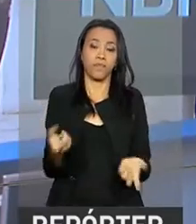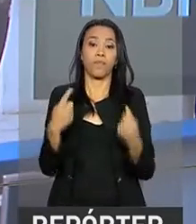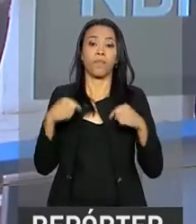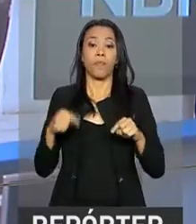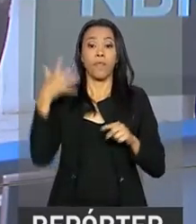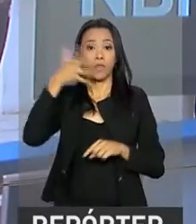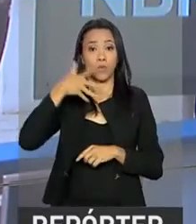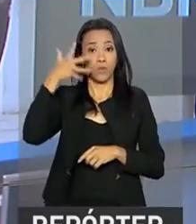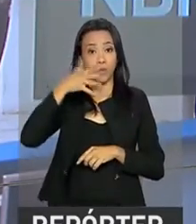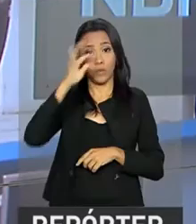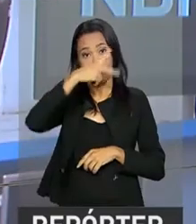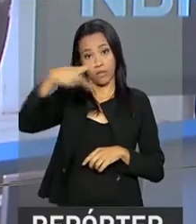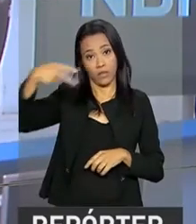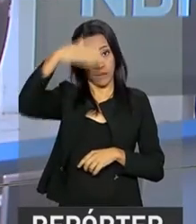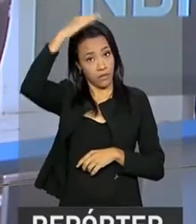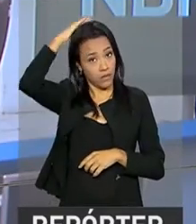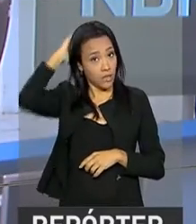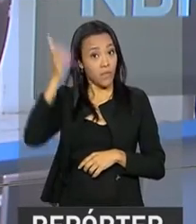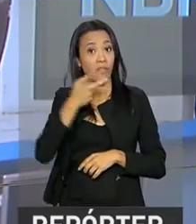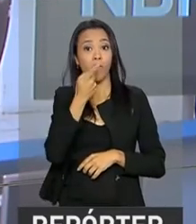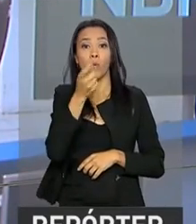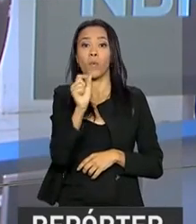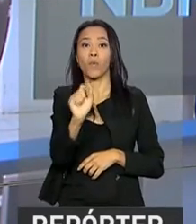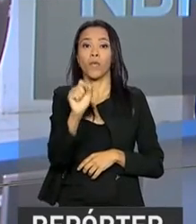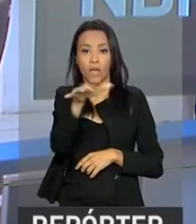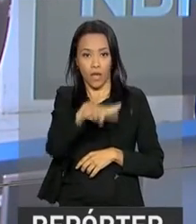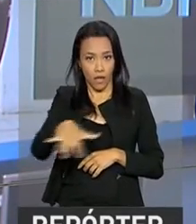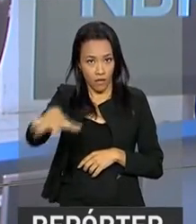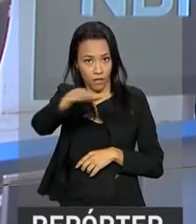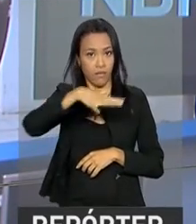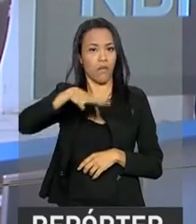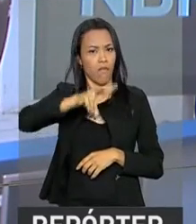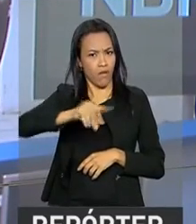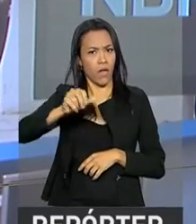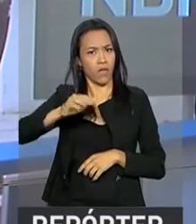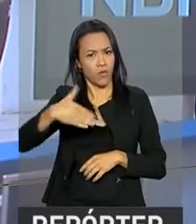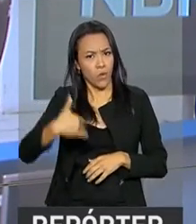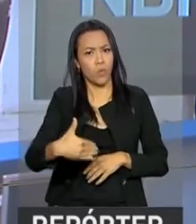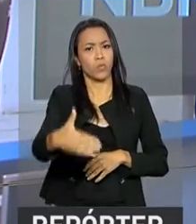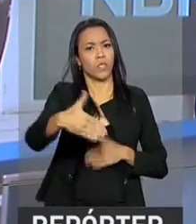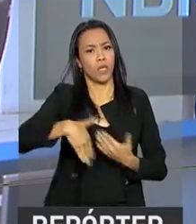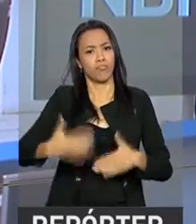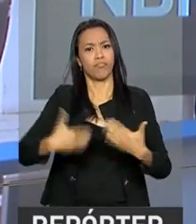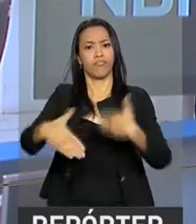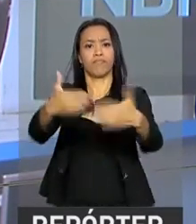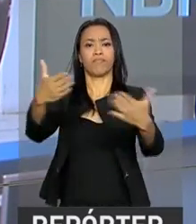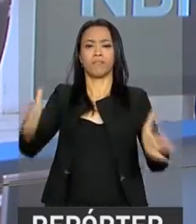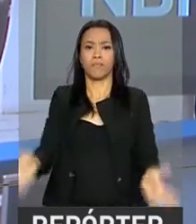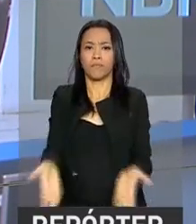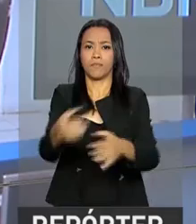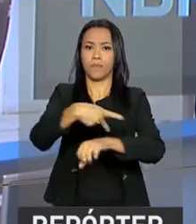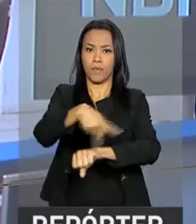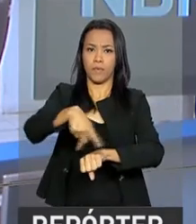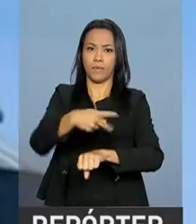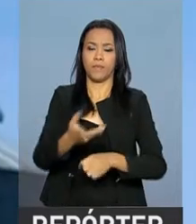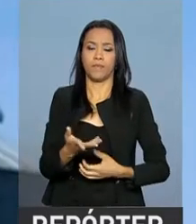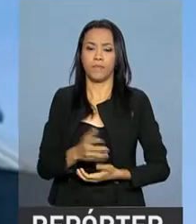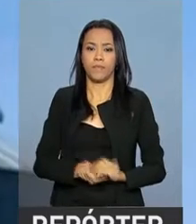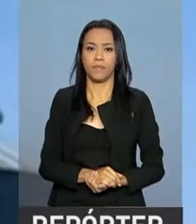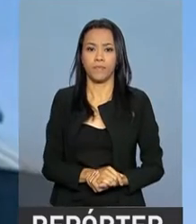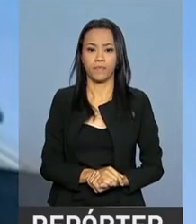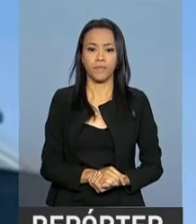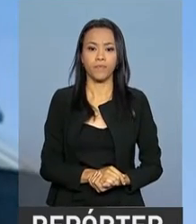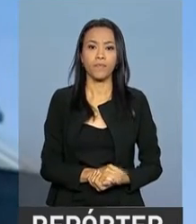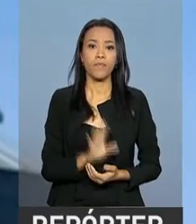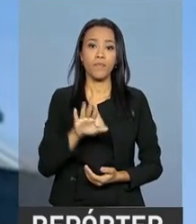discurso, o presidente Michel Temer disse que o agronegócio vai continuar gerando desenvolvimento para o país.